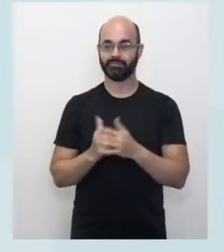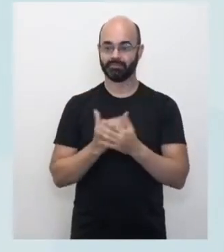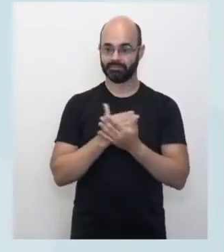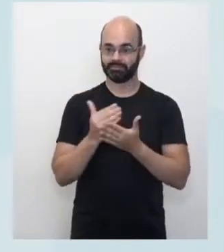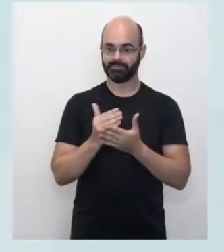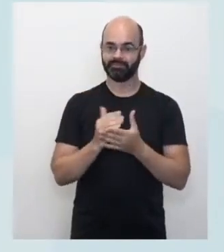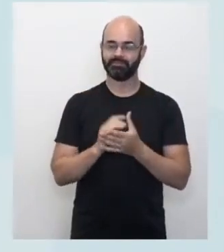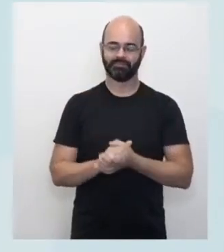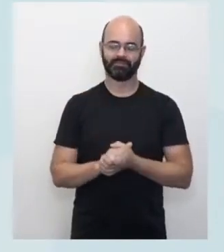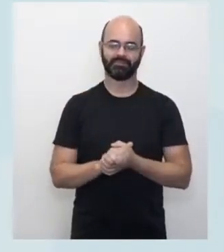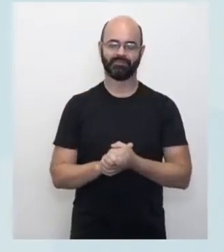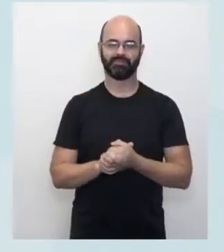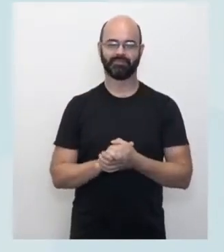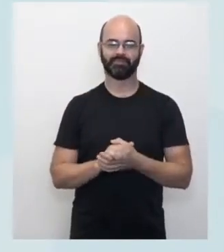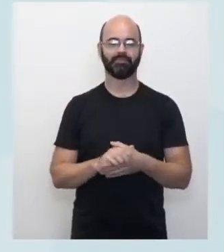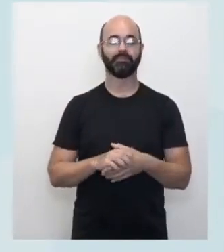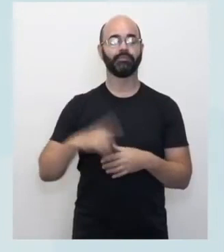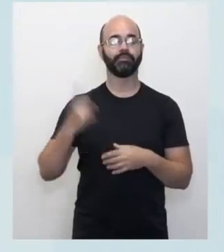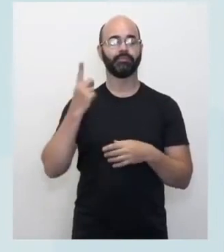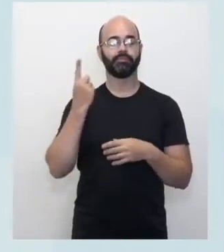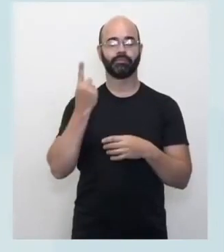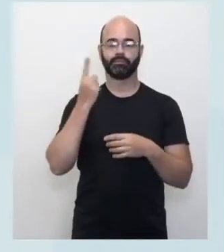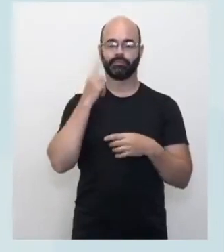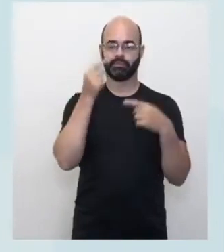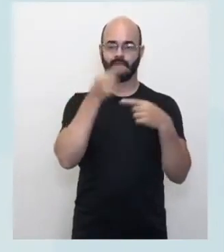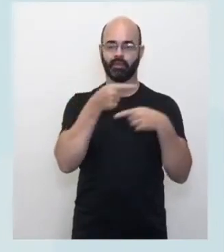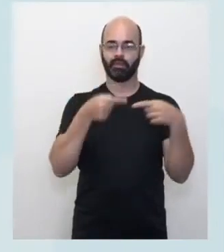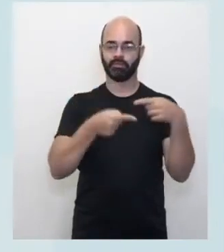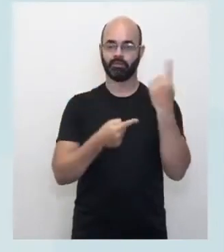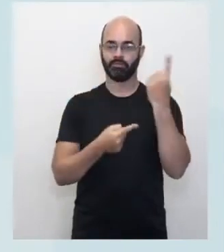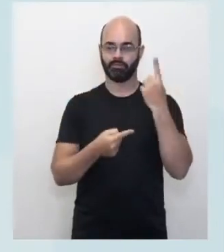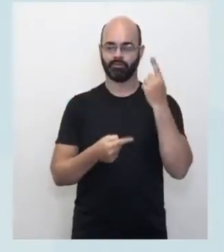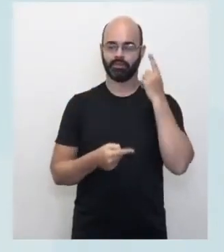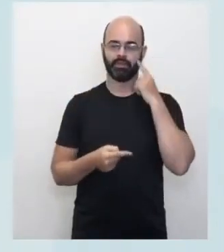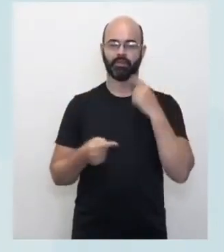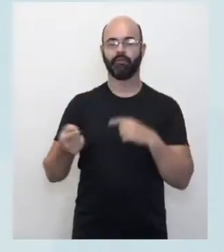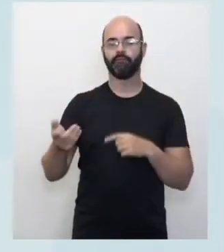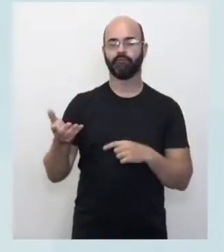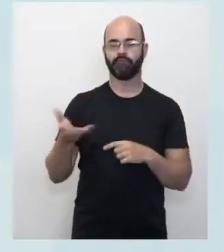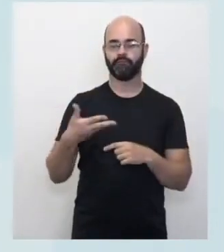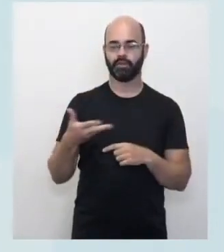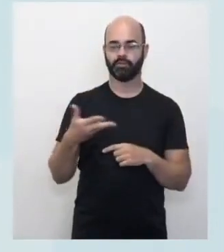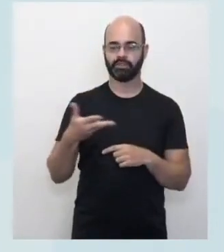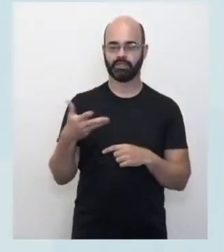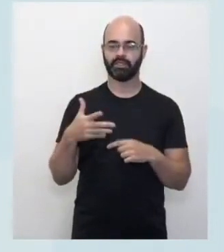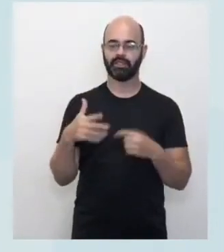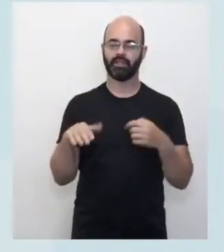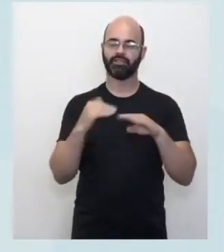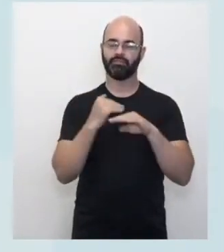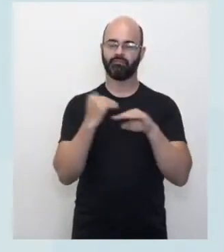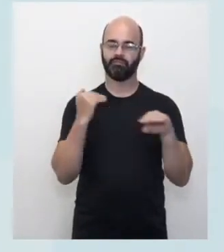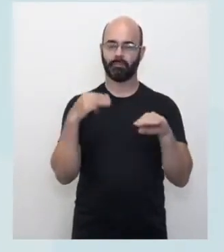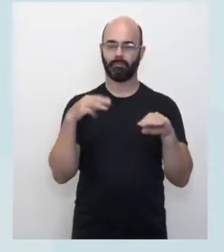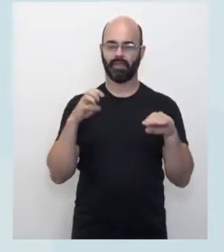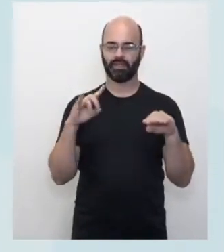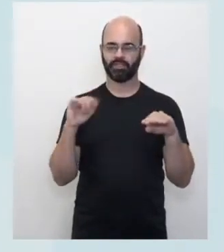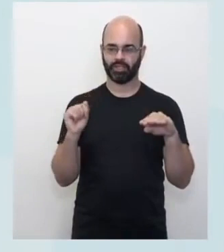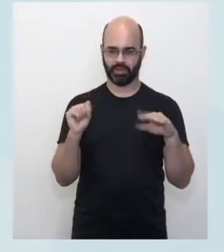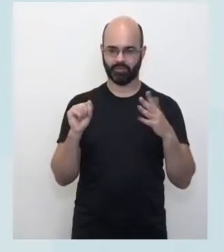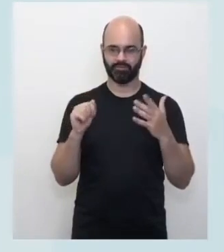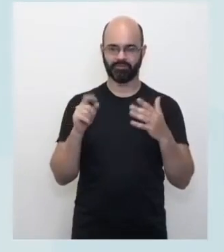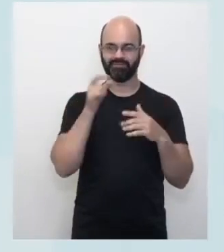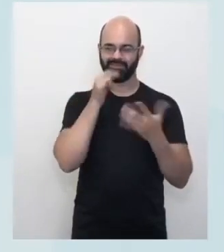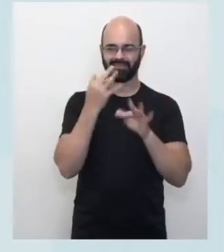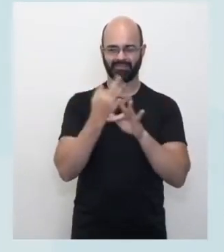então? Vamos começar com a nossa primeira razão de hoje, que é a velocidade média. Já ouviu falar de velocidade média? Isso tem a ver com aula